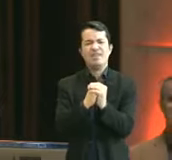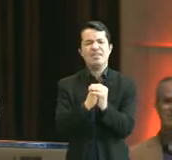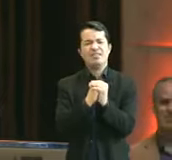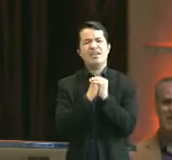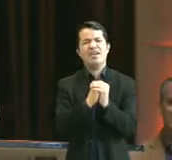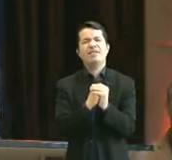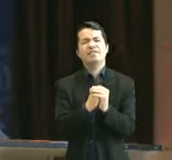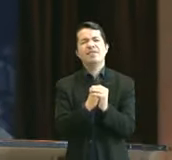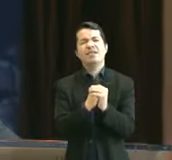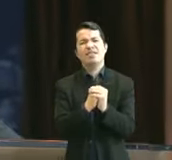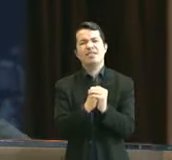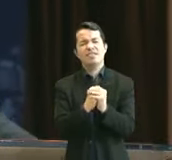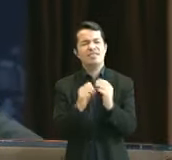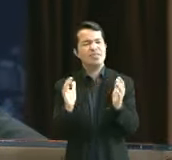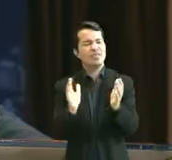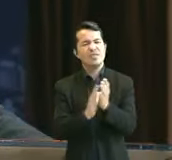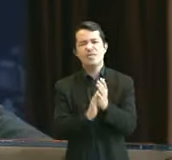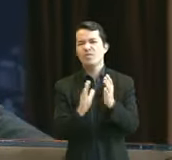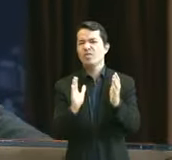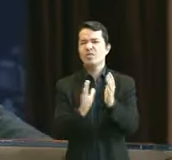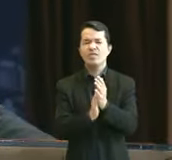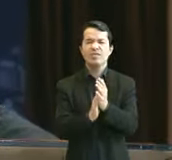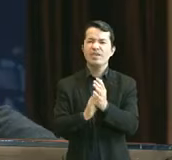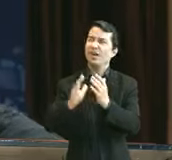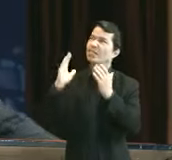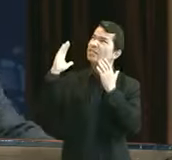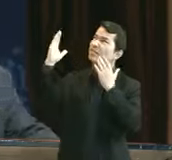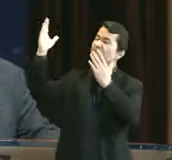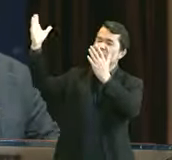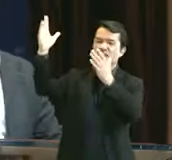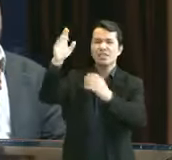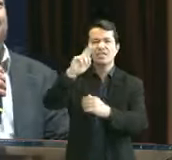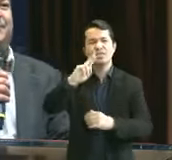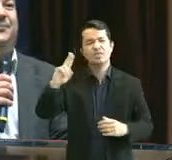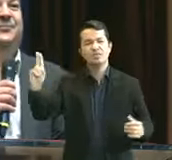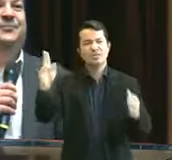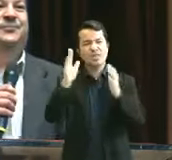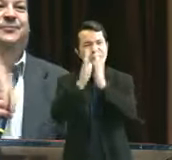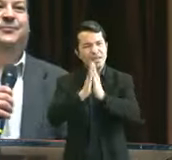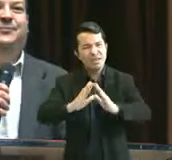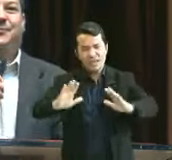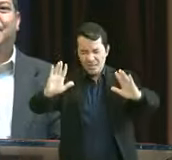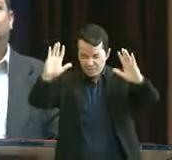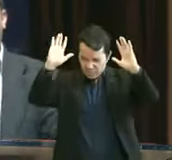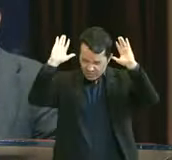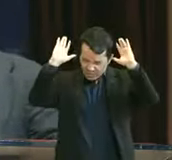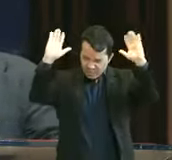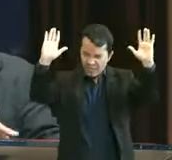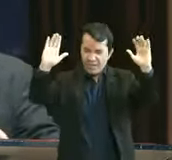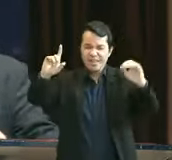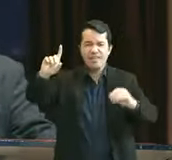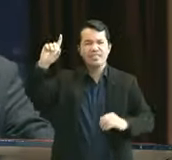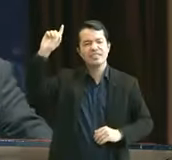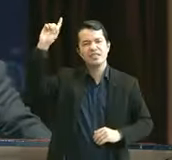amém, amém. Louvado seja o nome do Senhor. Adore a Deus, o exalte, eu creio, Ele vai nos visitar.